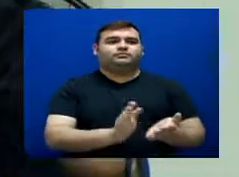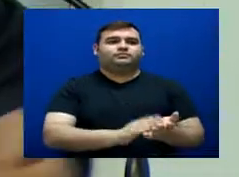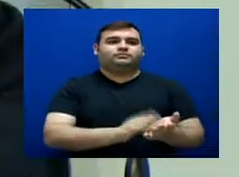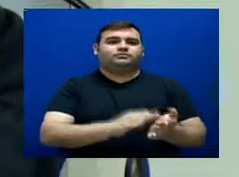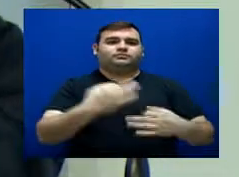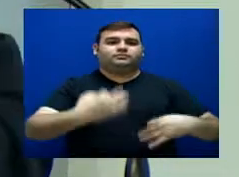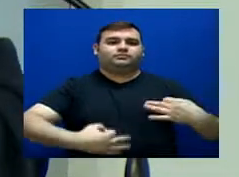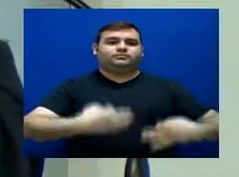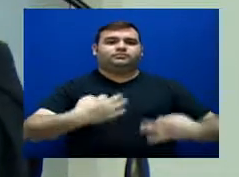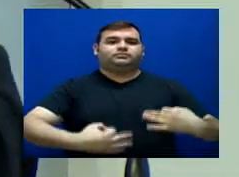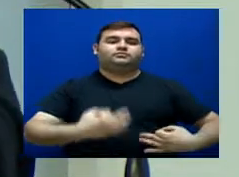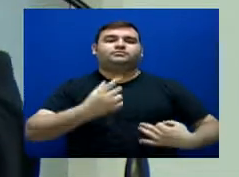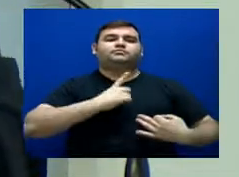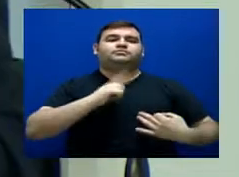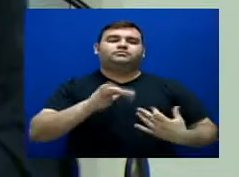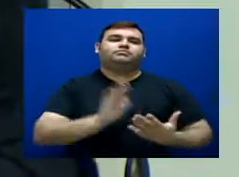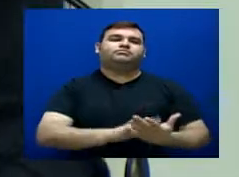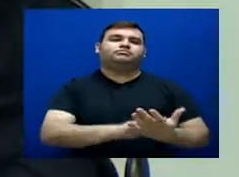justiça,